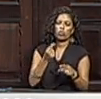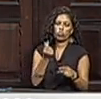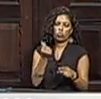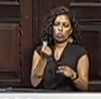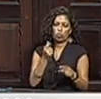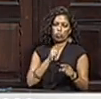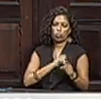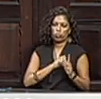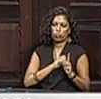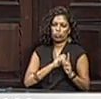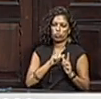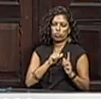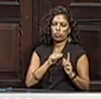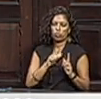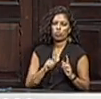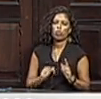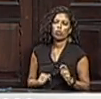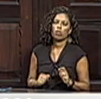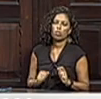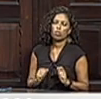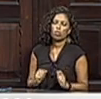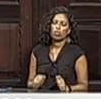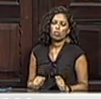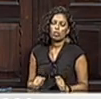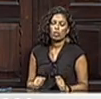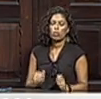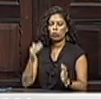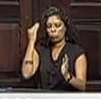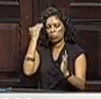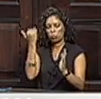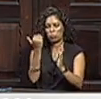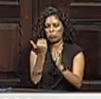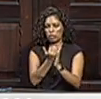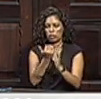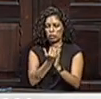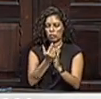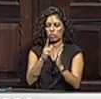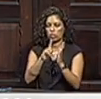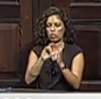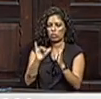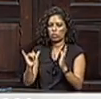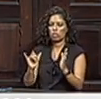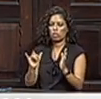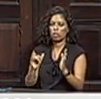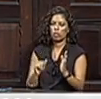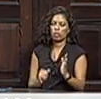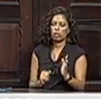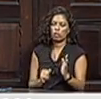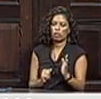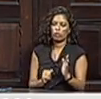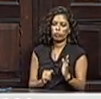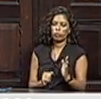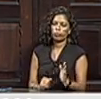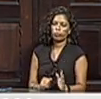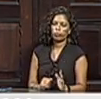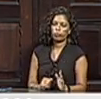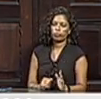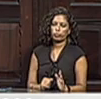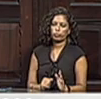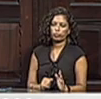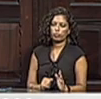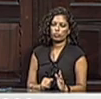que busca fortalecer o sentido da lei no estabelecimento daquilo que a gente considera mínimo para que essas